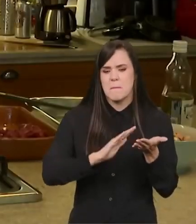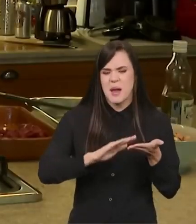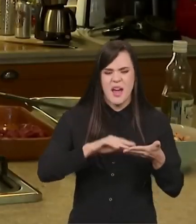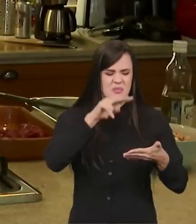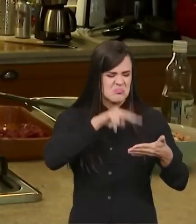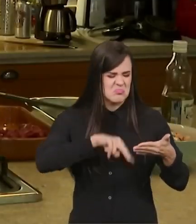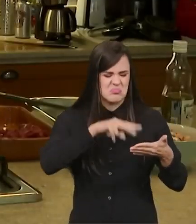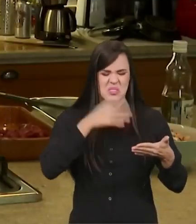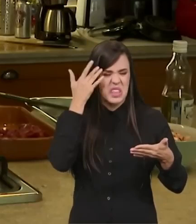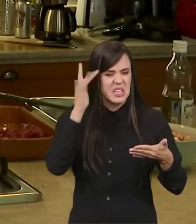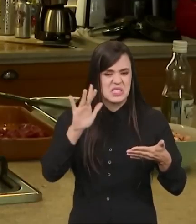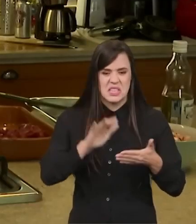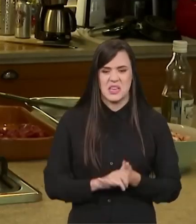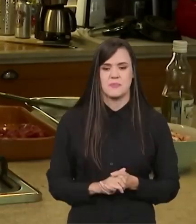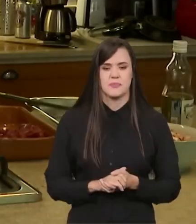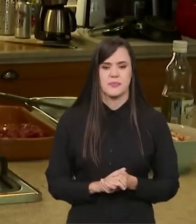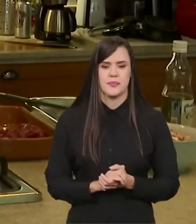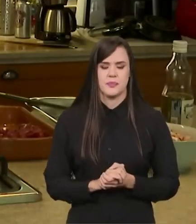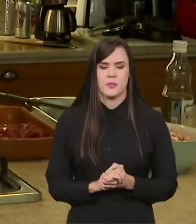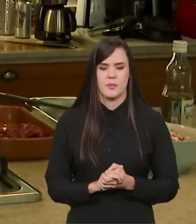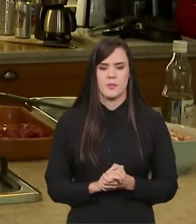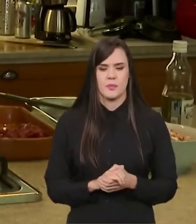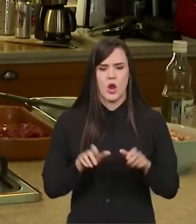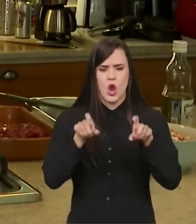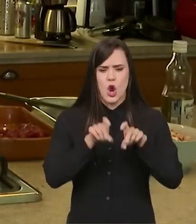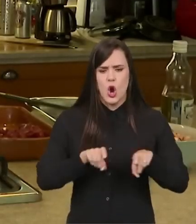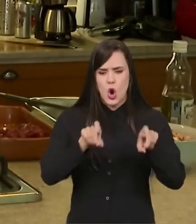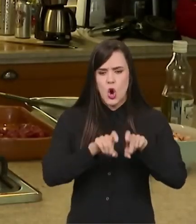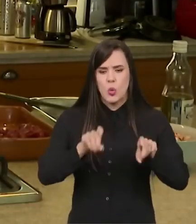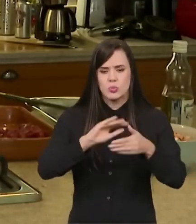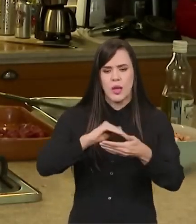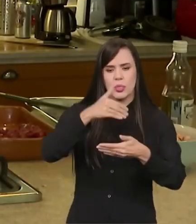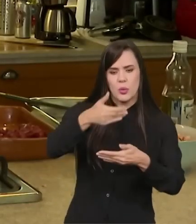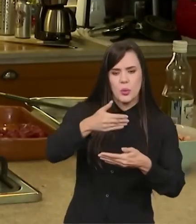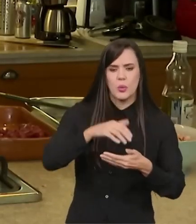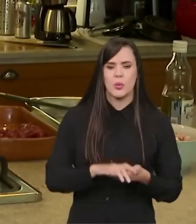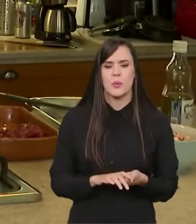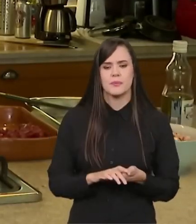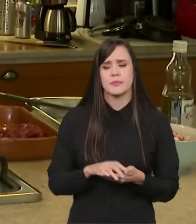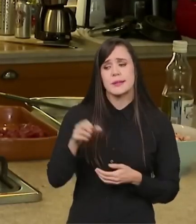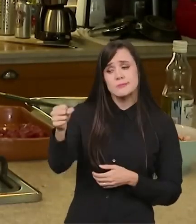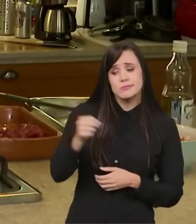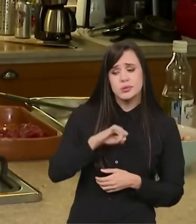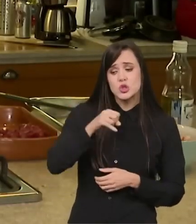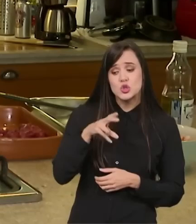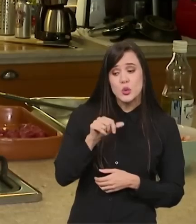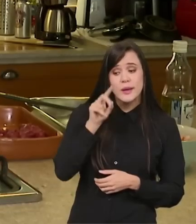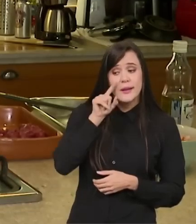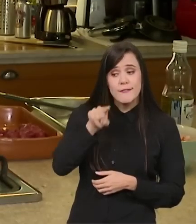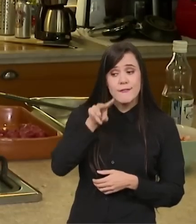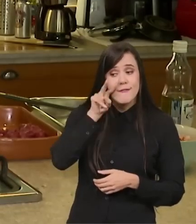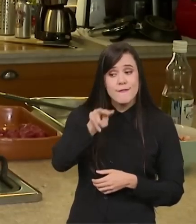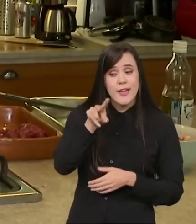Braille. Aí computador, aí hoje eu pego Juliana, olha aí na internet para